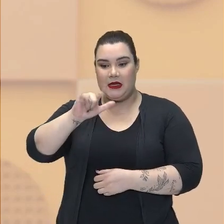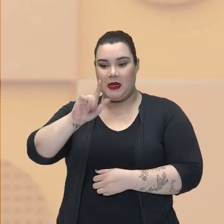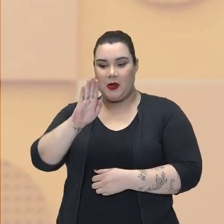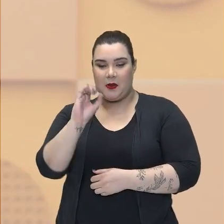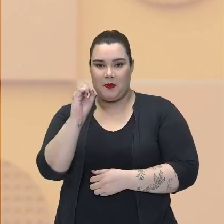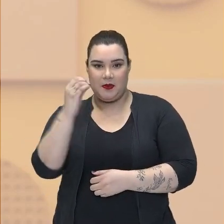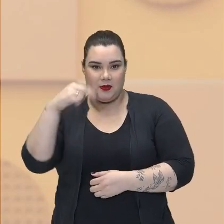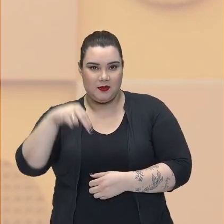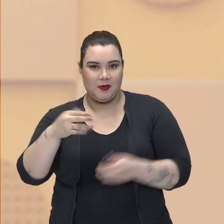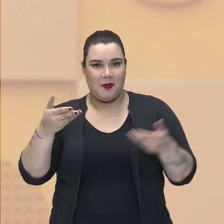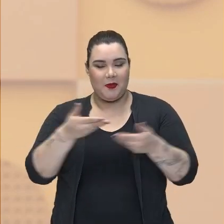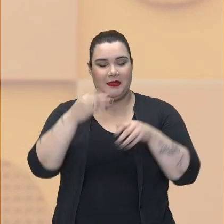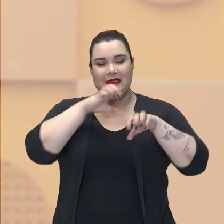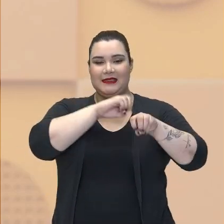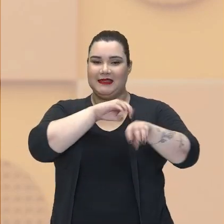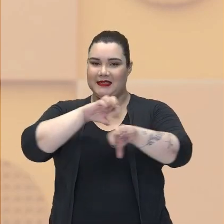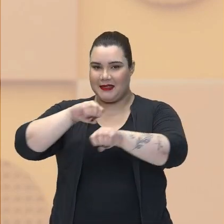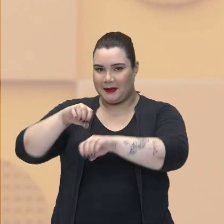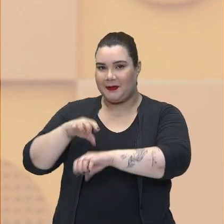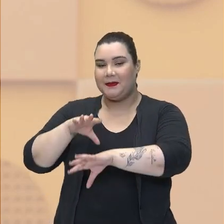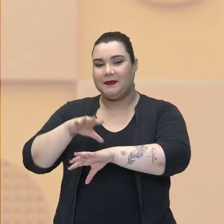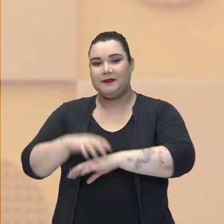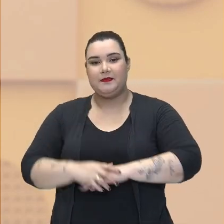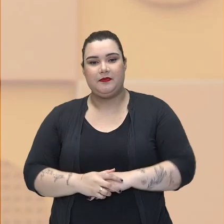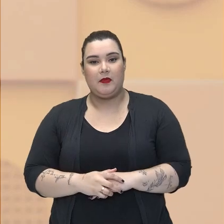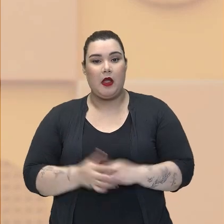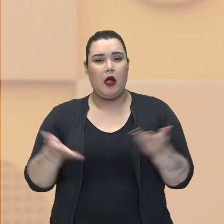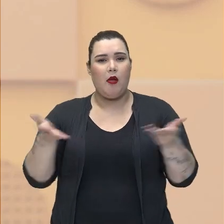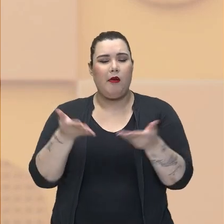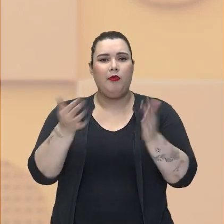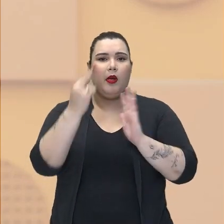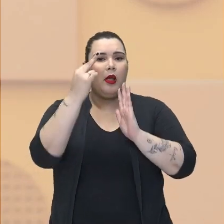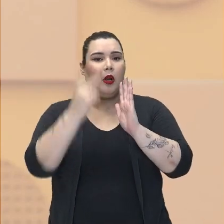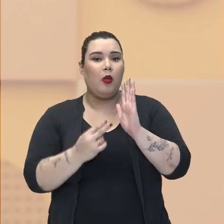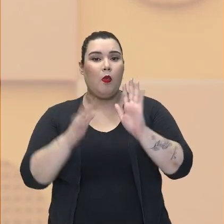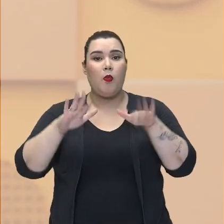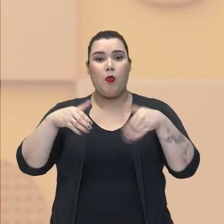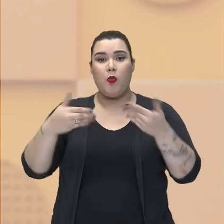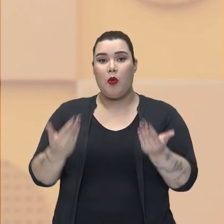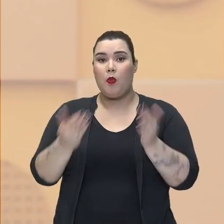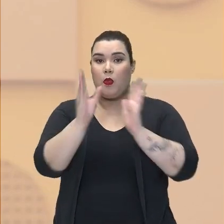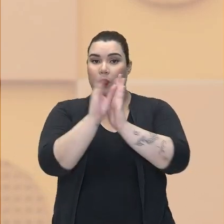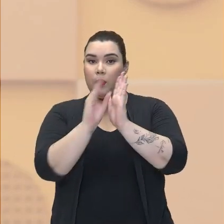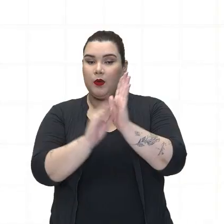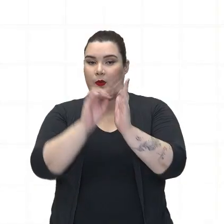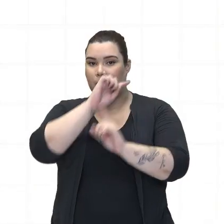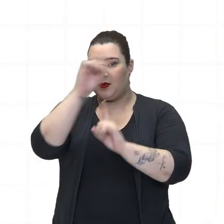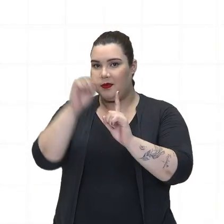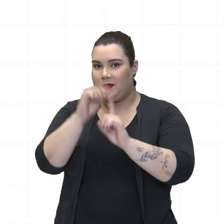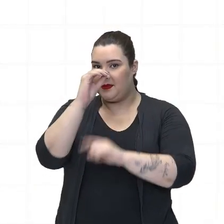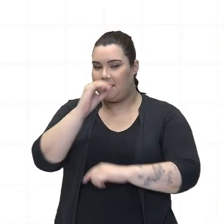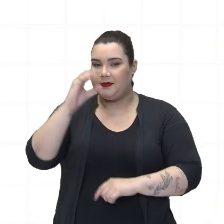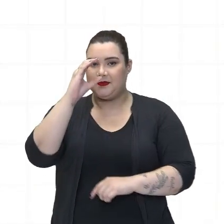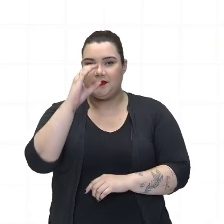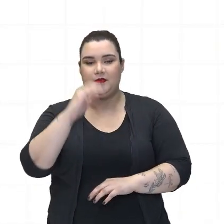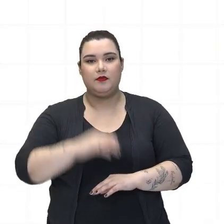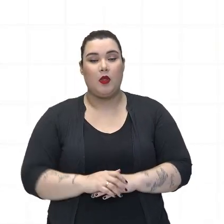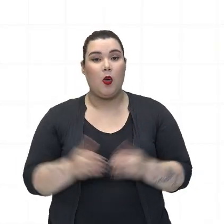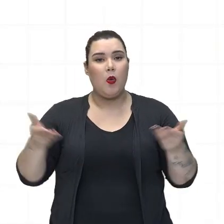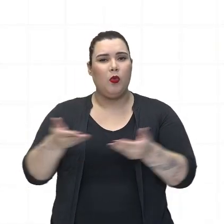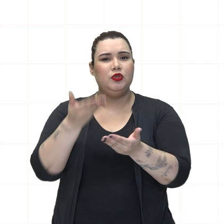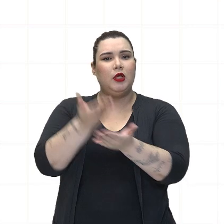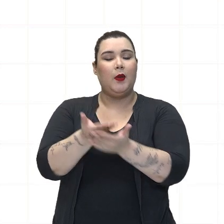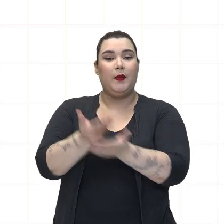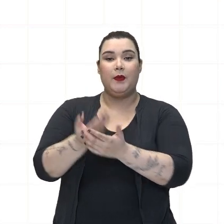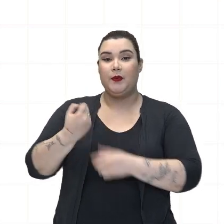Geografia, e eu vou dar continuidade às nossas atividades. Vamos verificar qual o objeto de conhecimento desta aula. Esta é a aula de